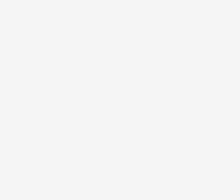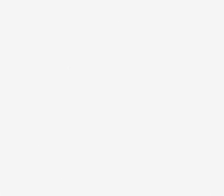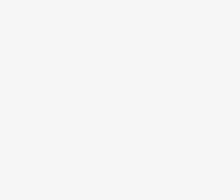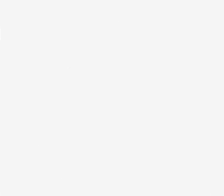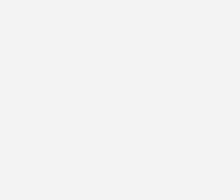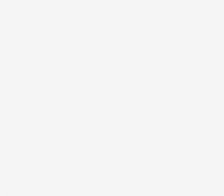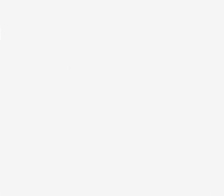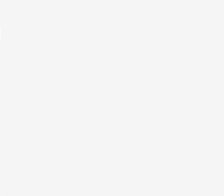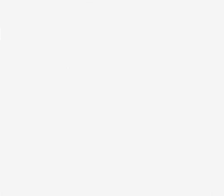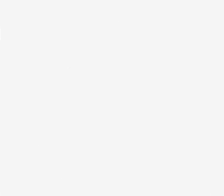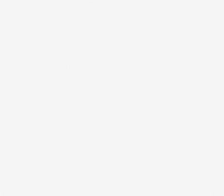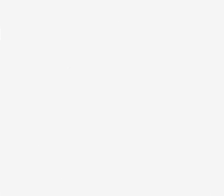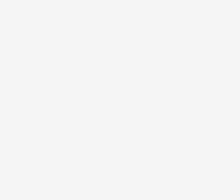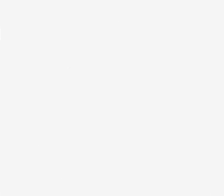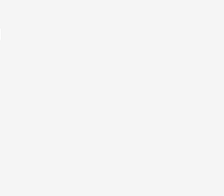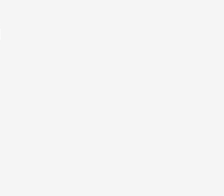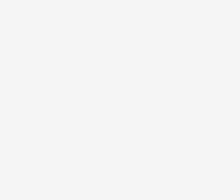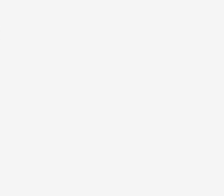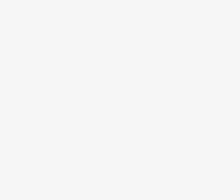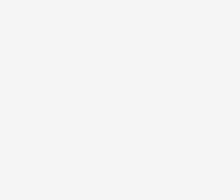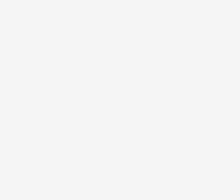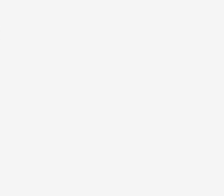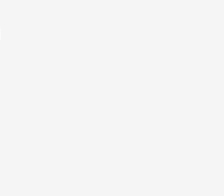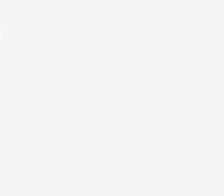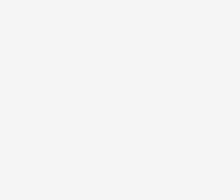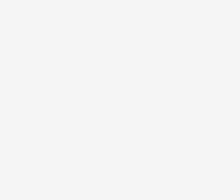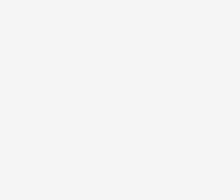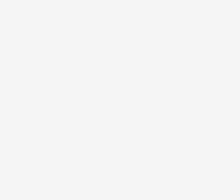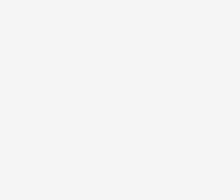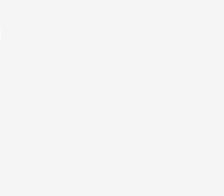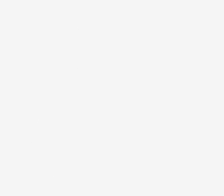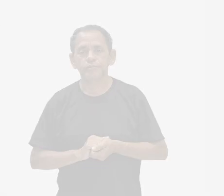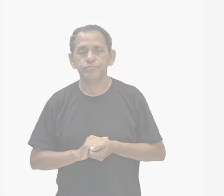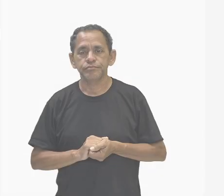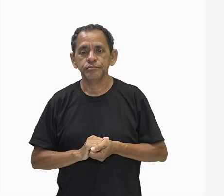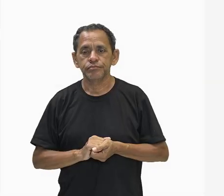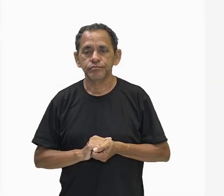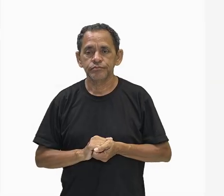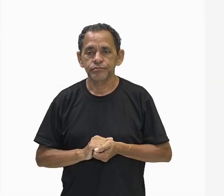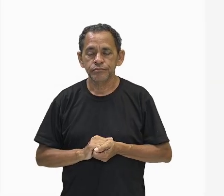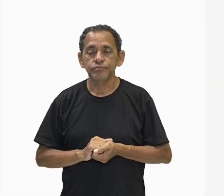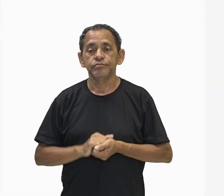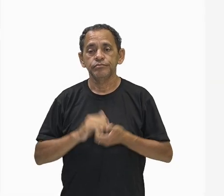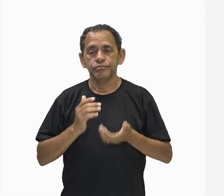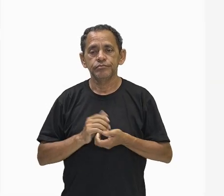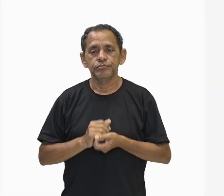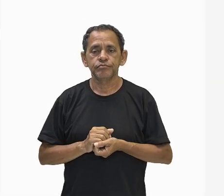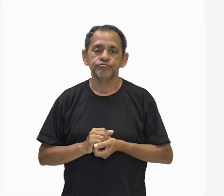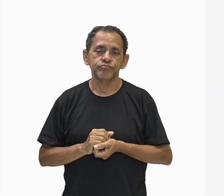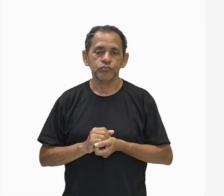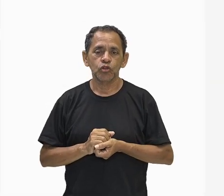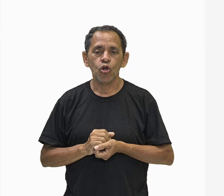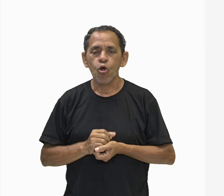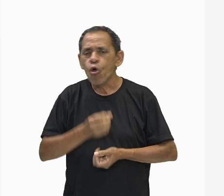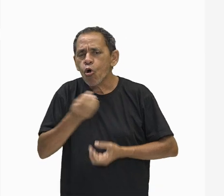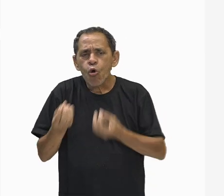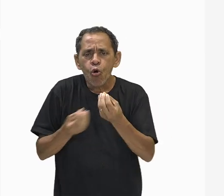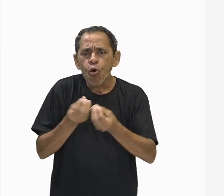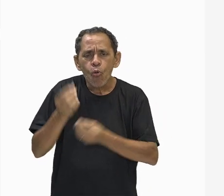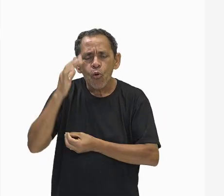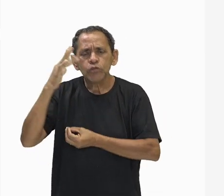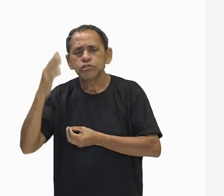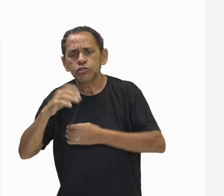gente compreender ainda mais como é que se deu essa divisão e quais motivos, galera, fizeram com que essa divisão de fato